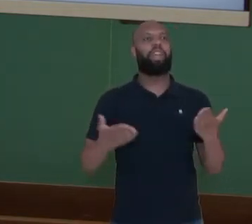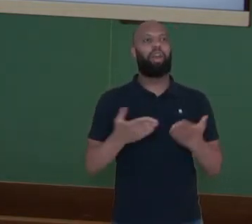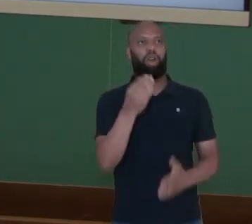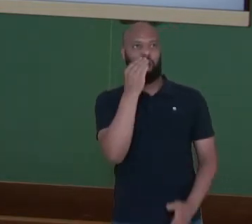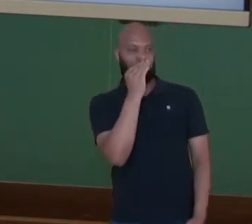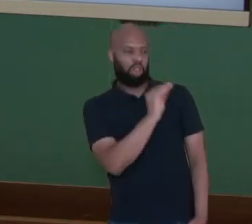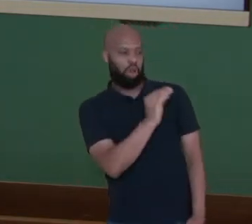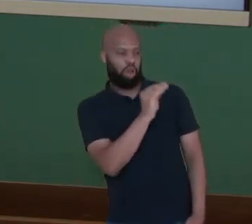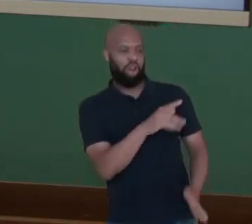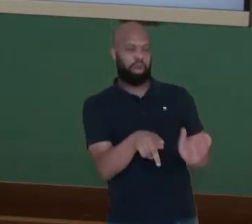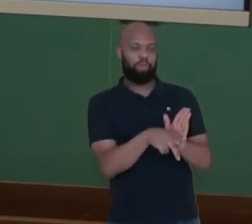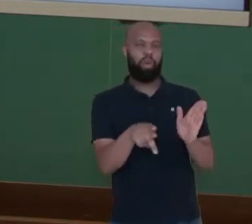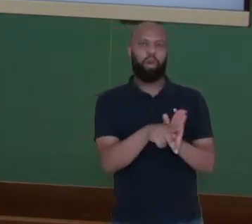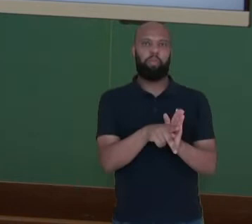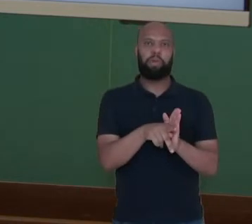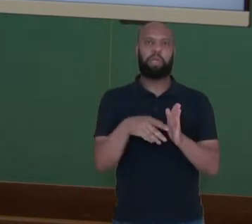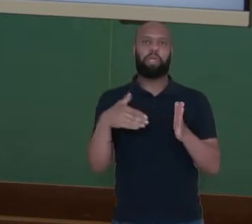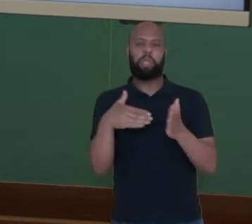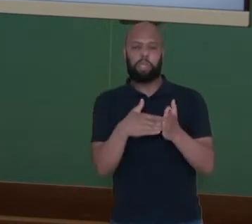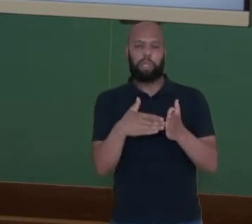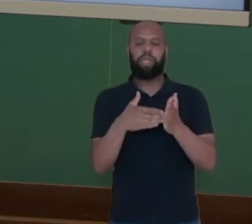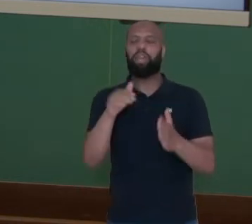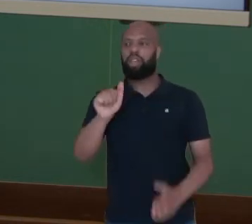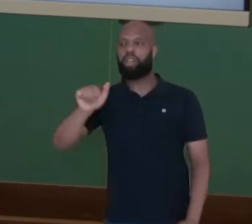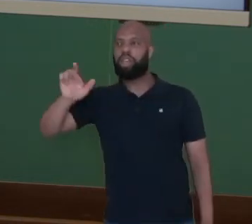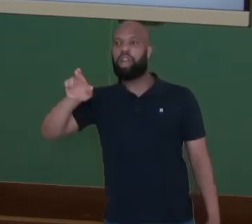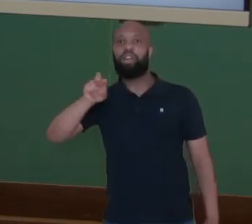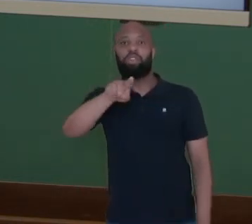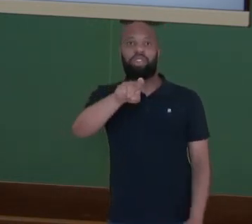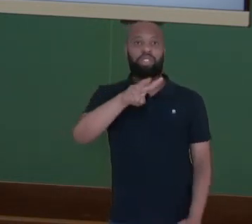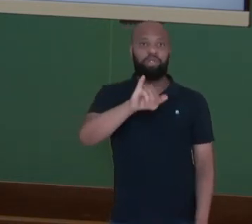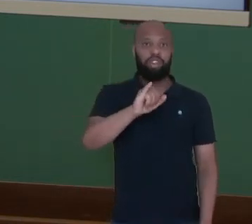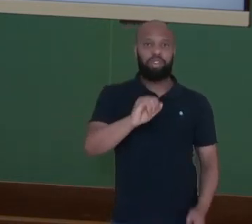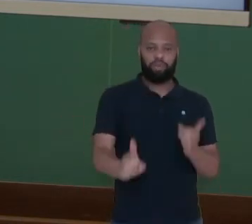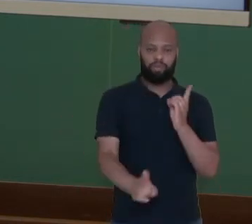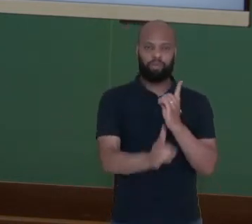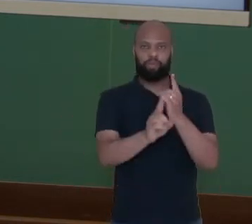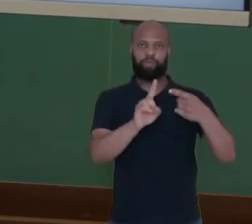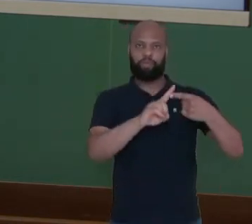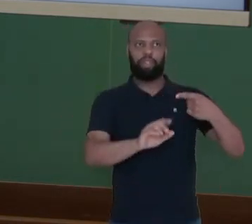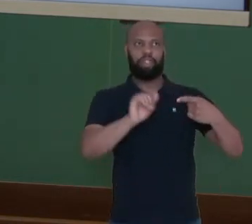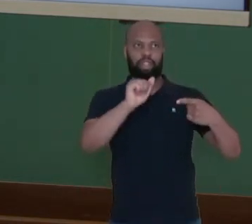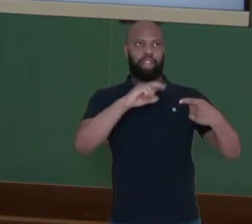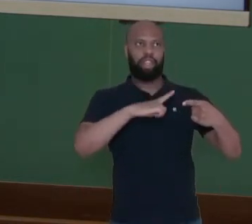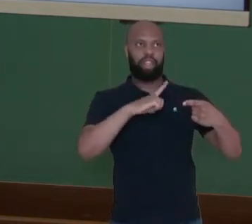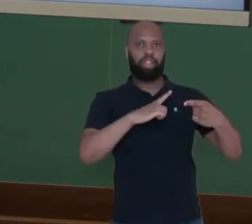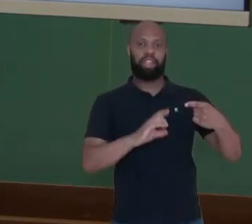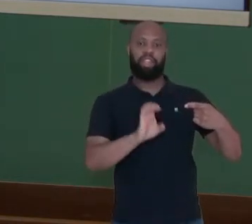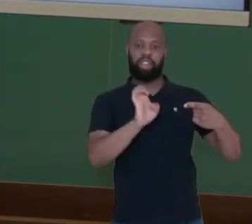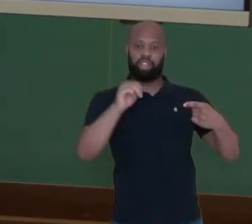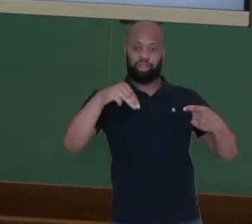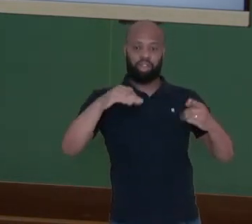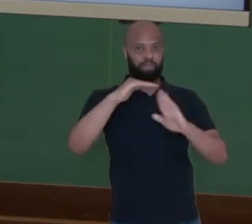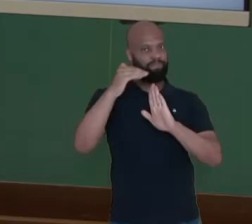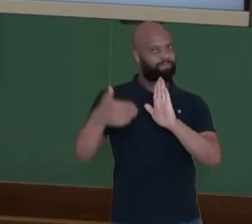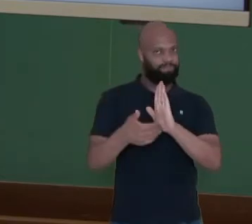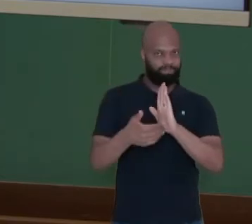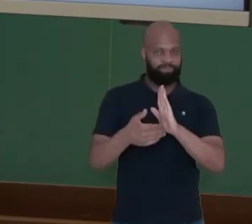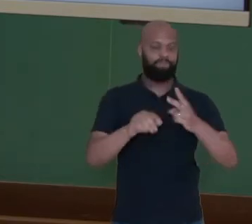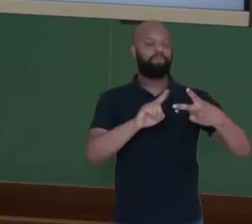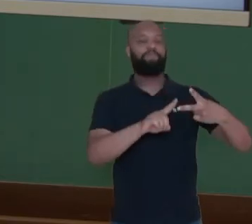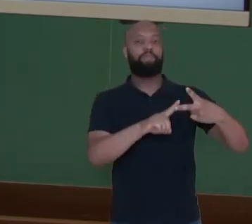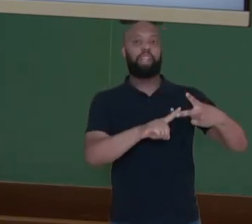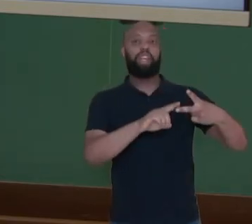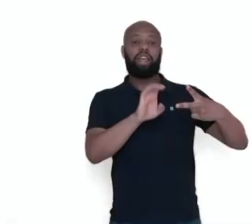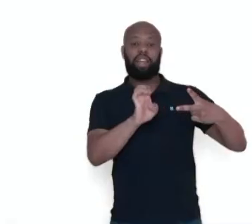Desprezando a resistência do ar, determine, vamos lá, a energia mecânica total do carrinho, B,